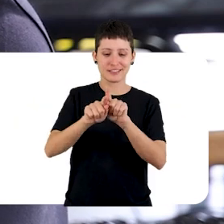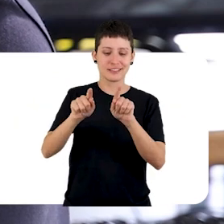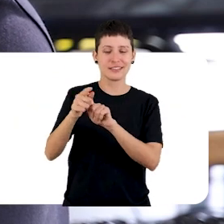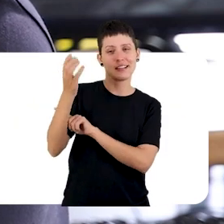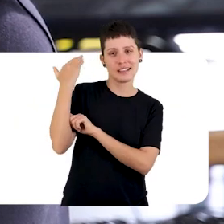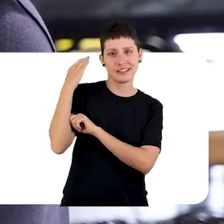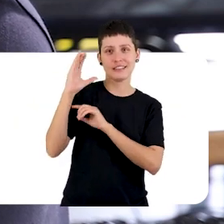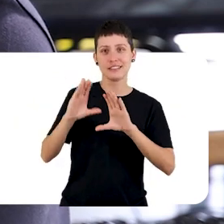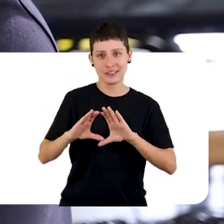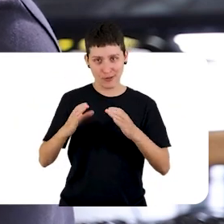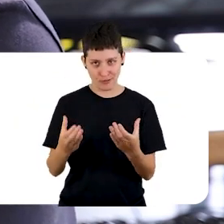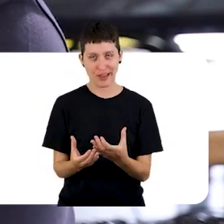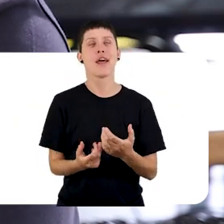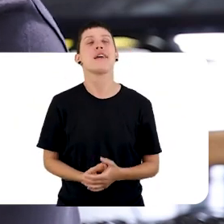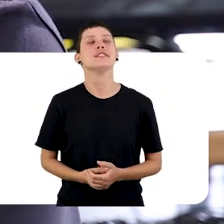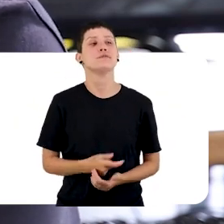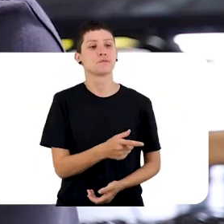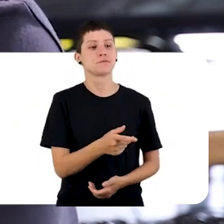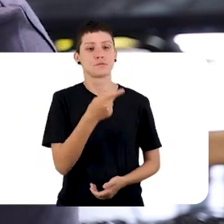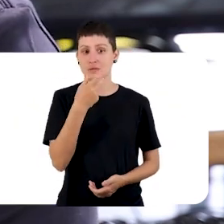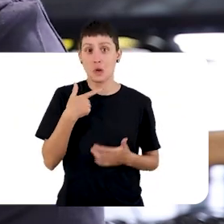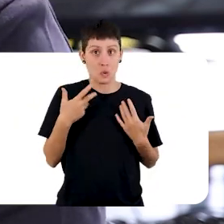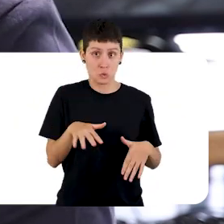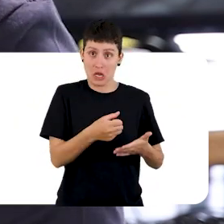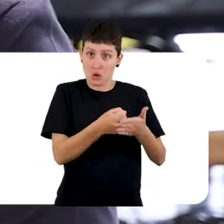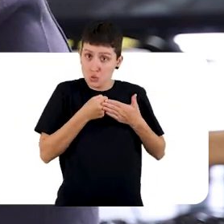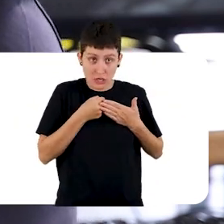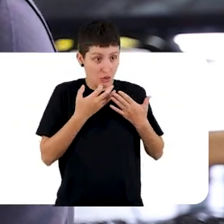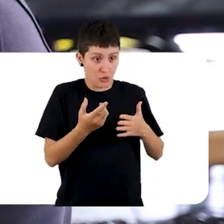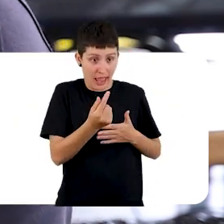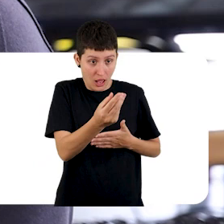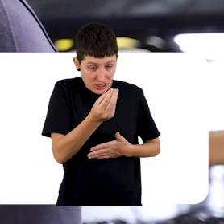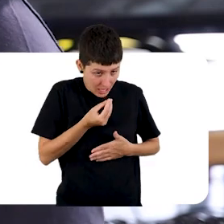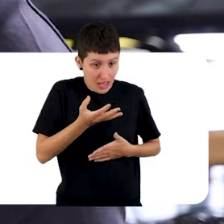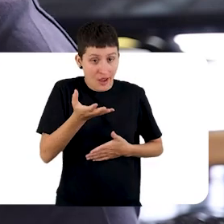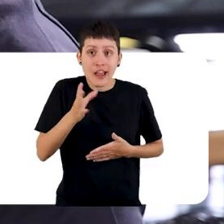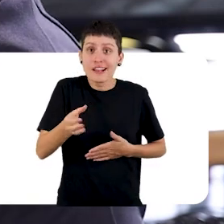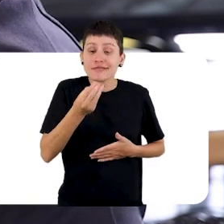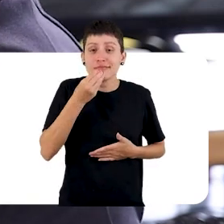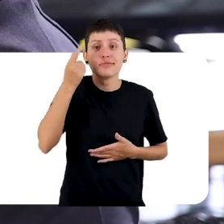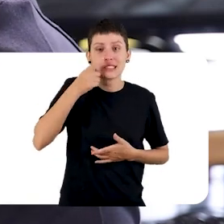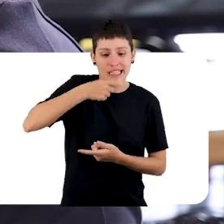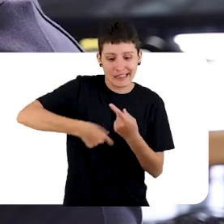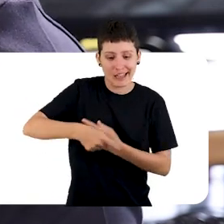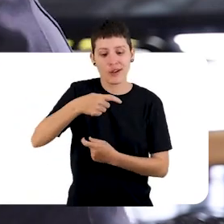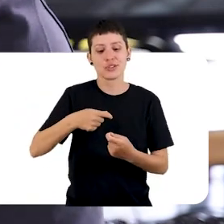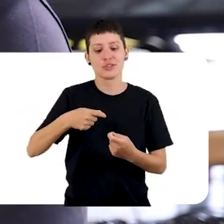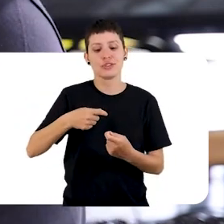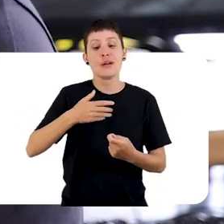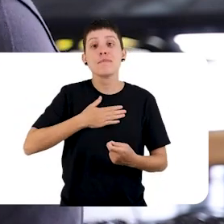você disse: eu não quero a ajuda de ninguém, eu não quero dinheiro nenhum, eu quero a oportunidade de fazer negócio através da minha empresa